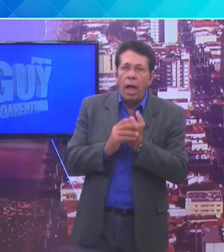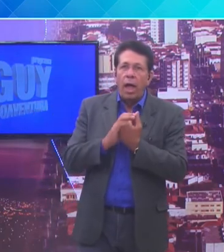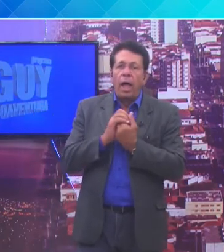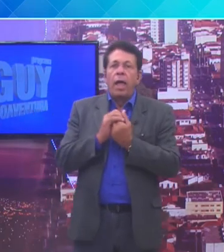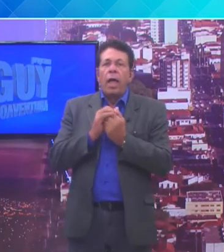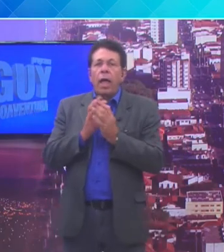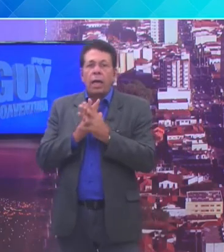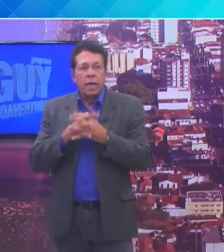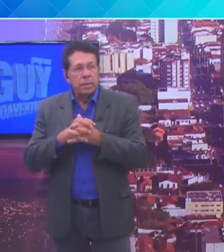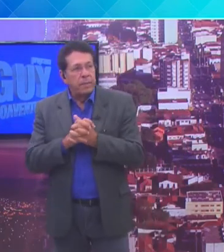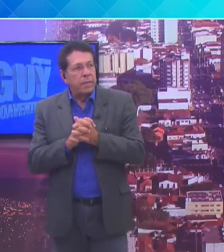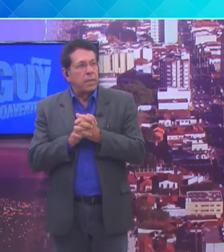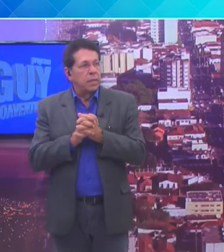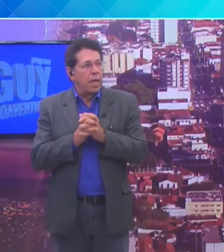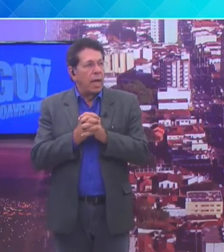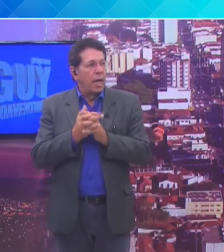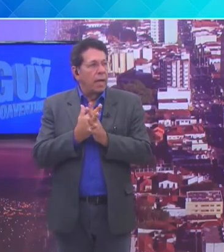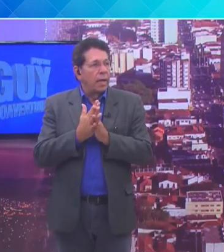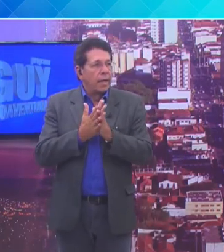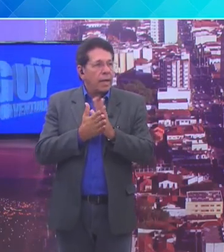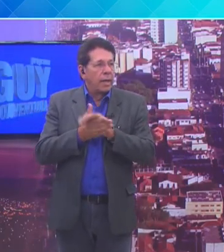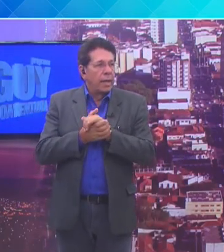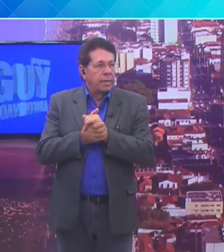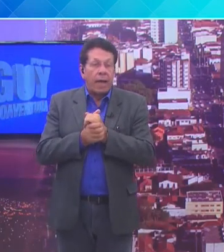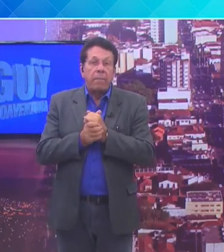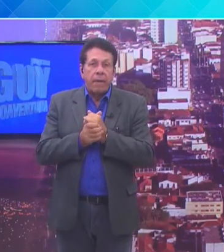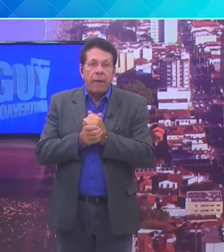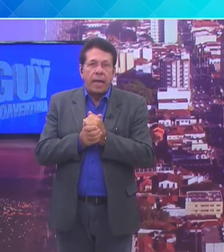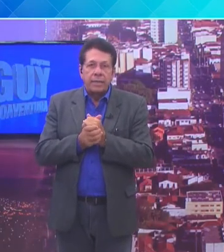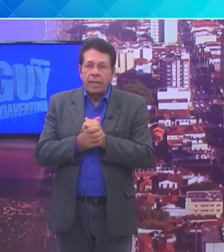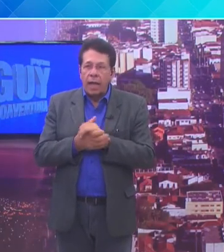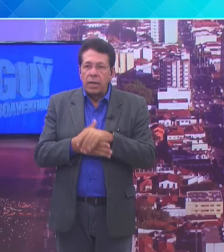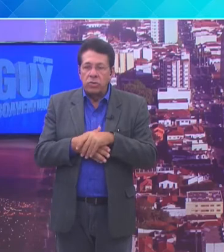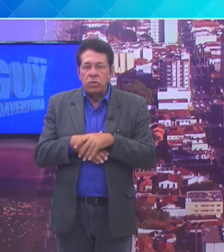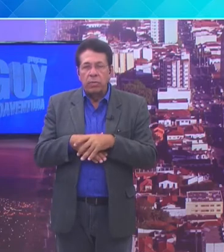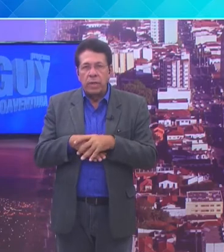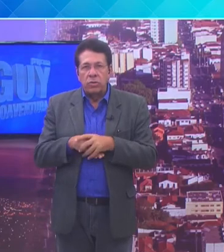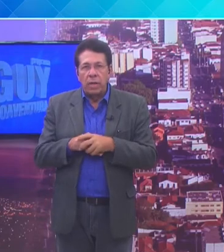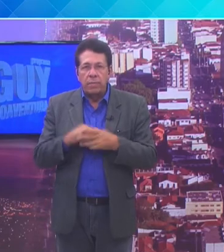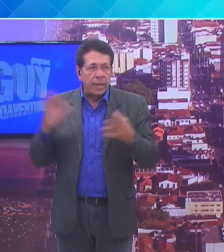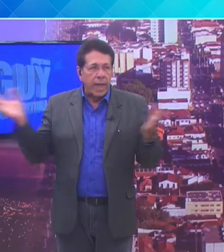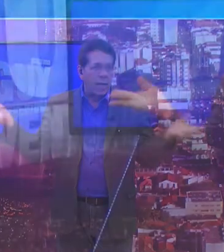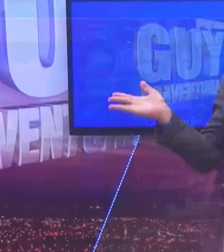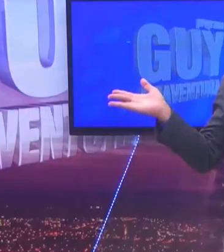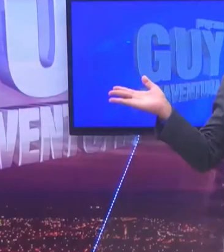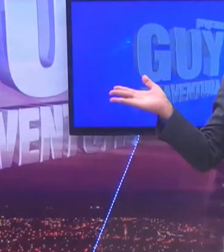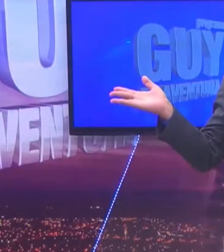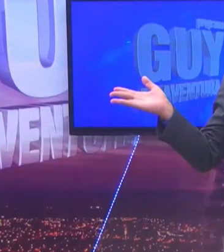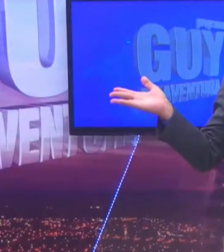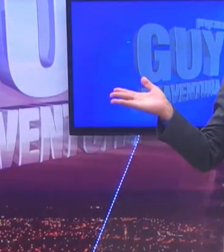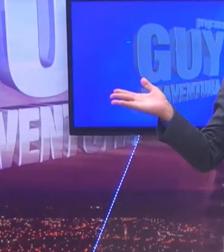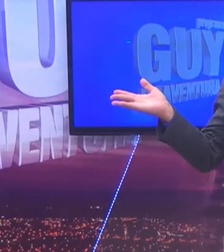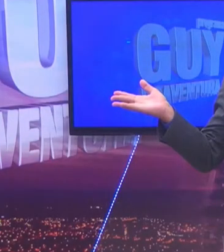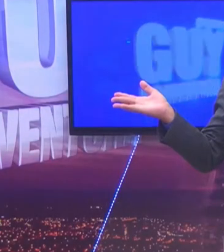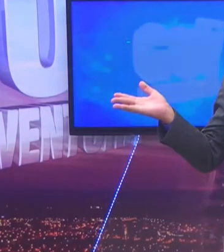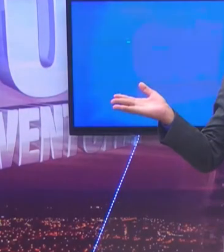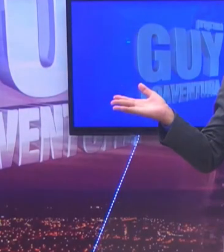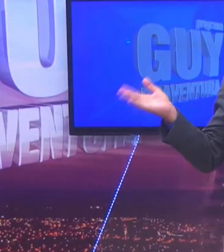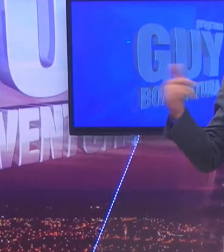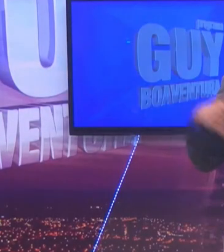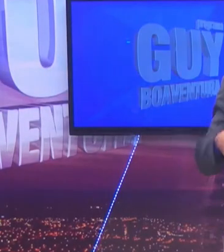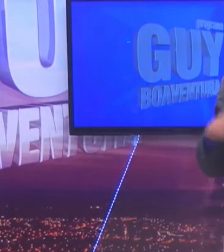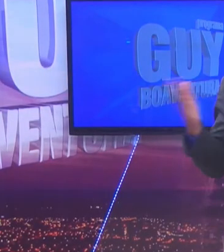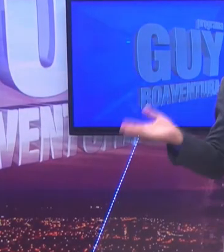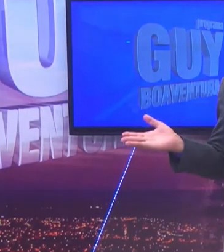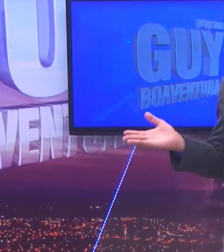Então, a gente precisa... É saber mais detalhes sobre isso aí, porque está aqui nas nossas barbas, né? E